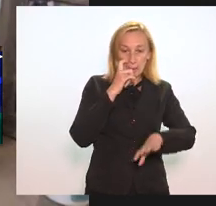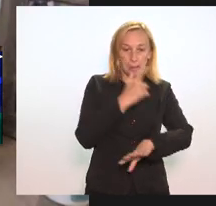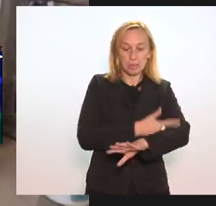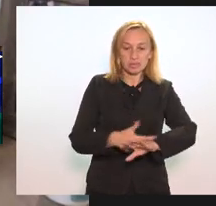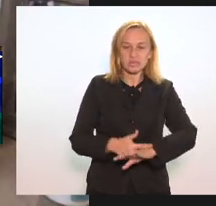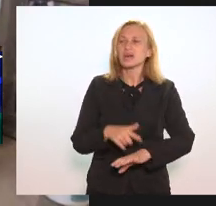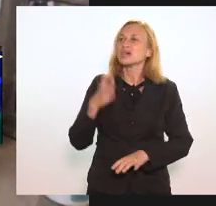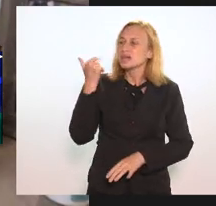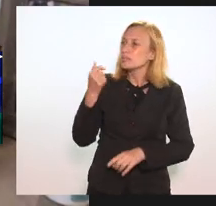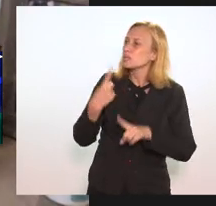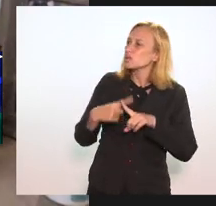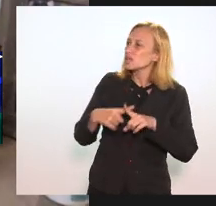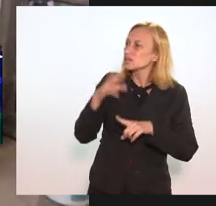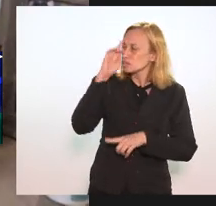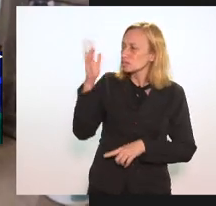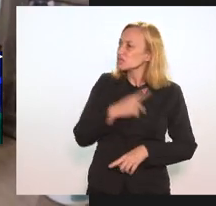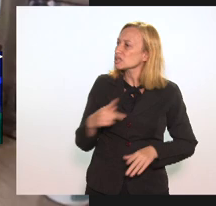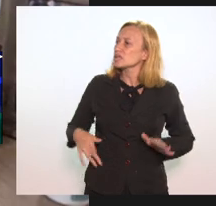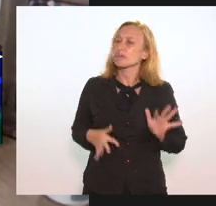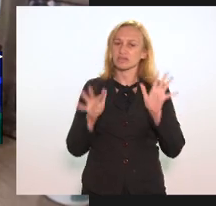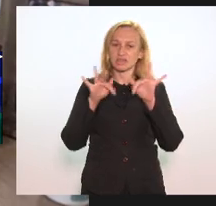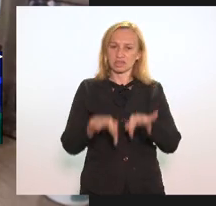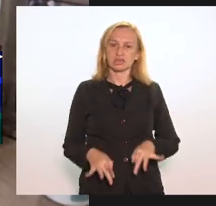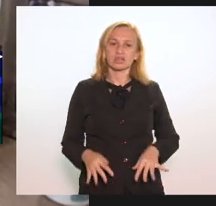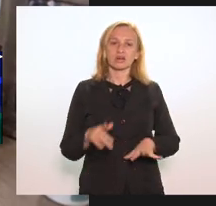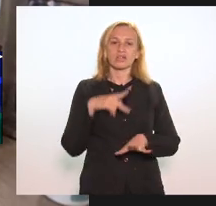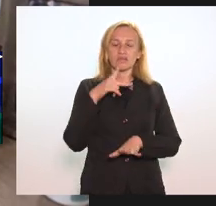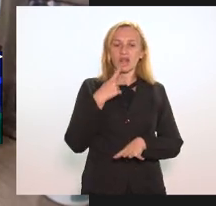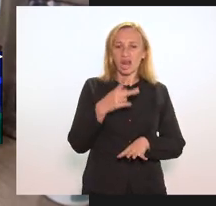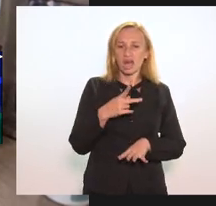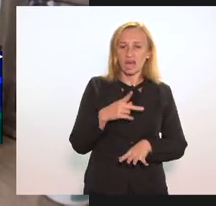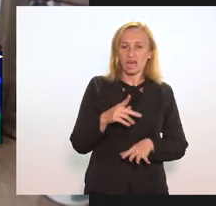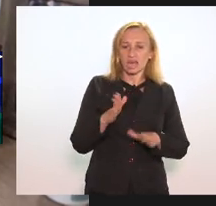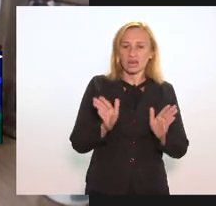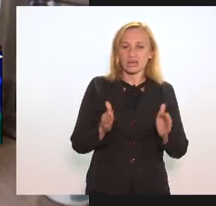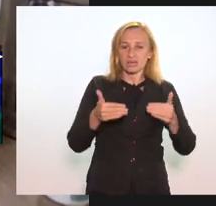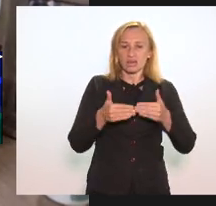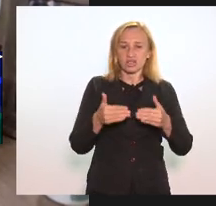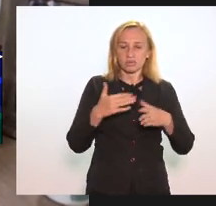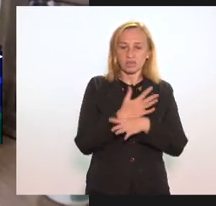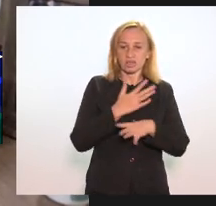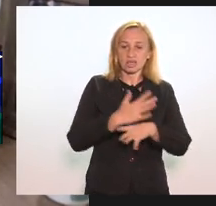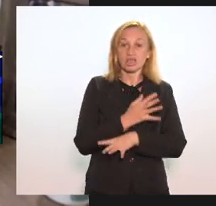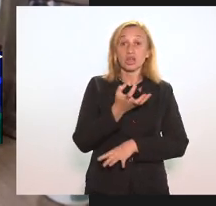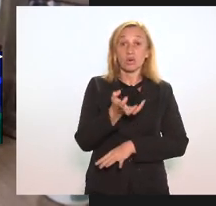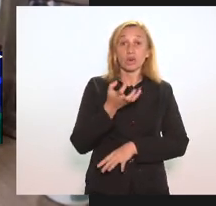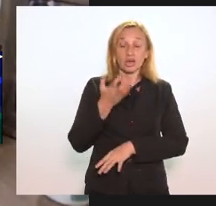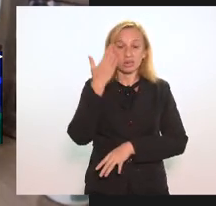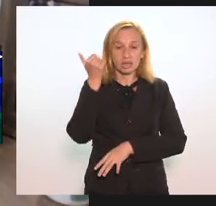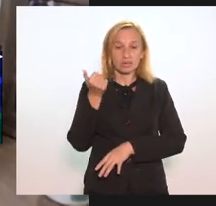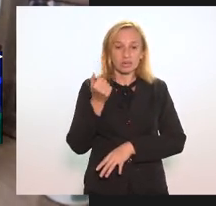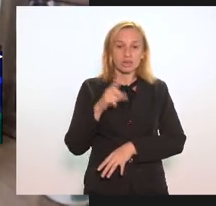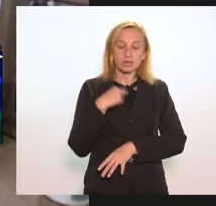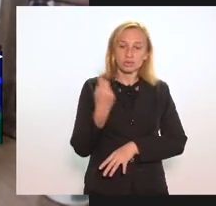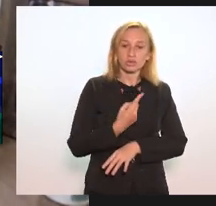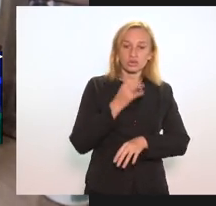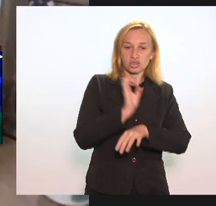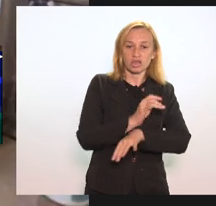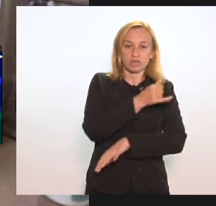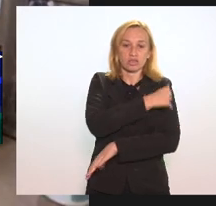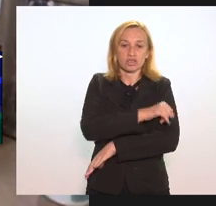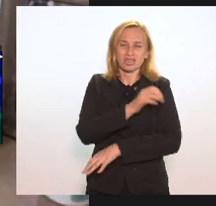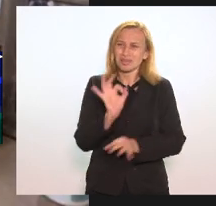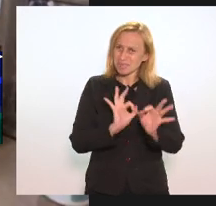porque seu presente para finalizar ouvi falar em Walk Down eu quero ver se o nosso estado de Janeiro tá preparado